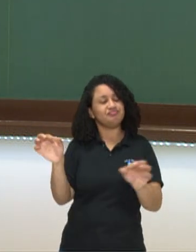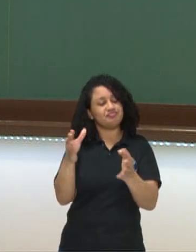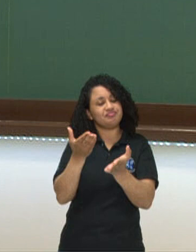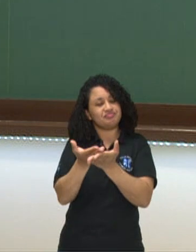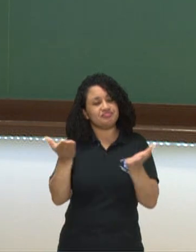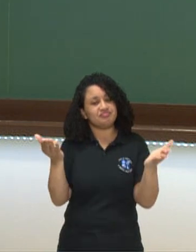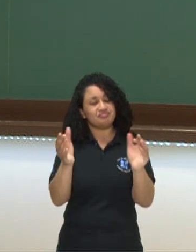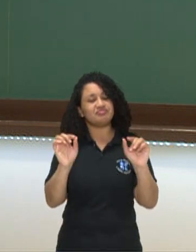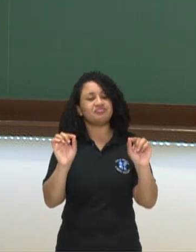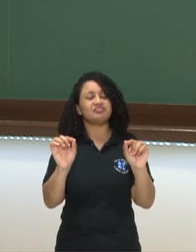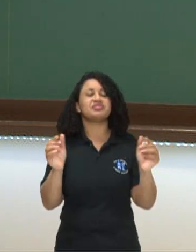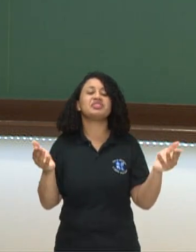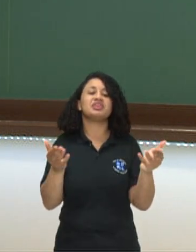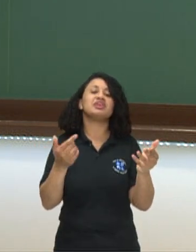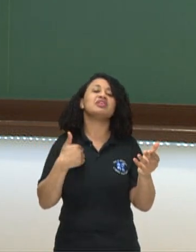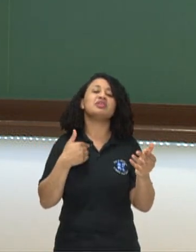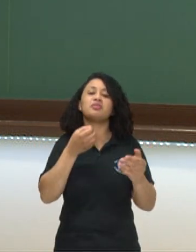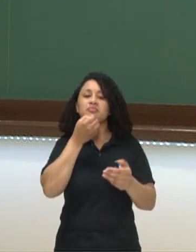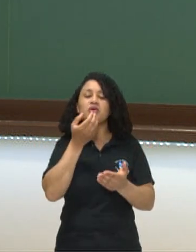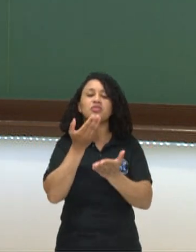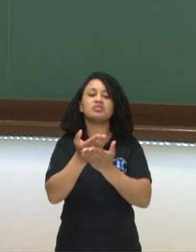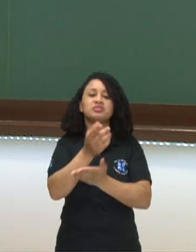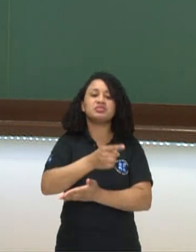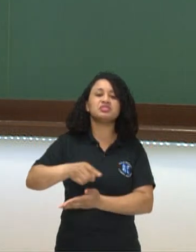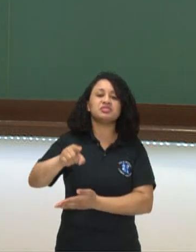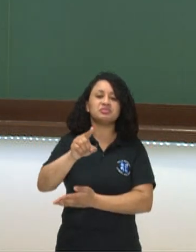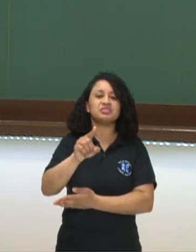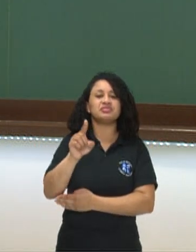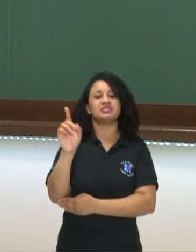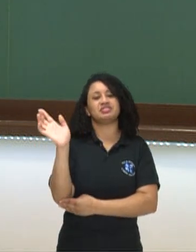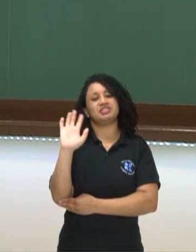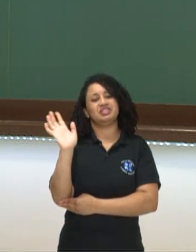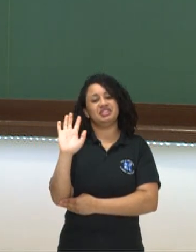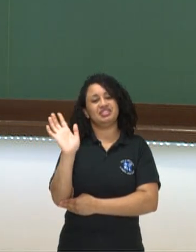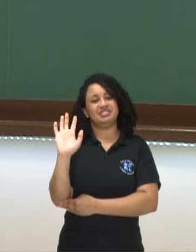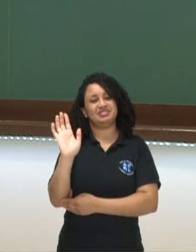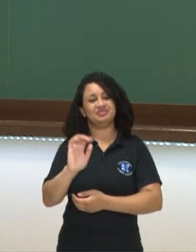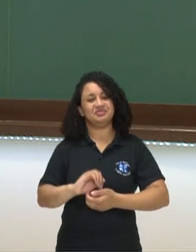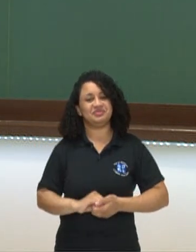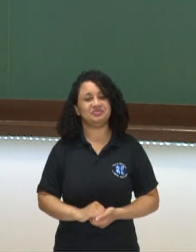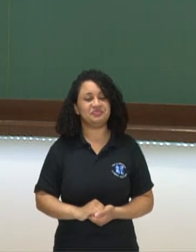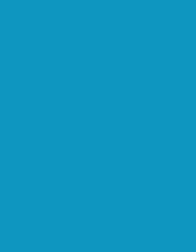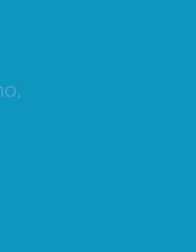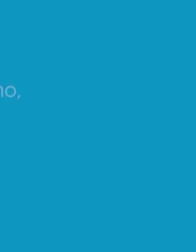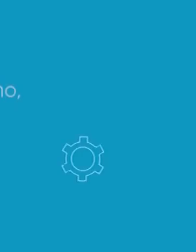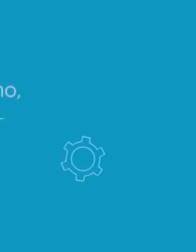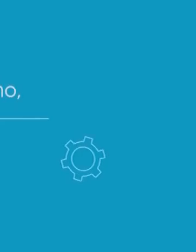galera. Ficamos por aqui nessa aula. Bons estudos para você. Tchau, povo!